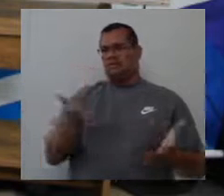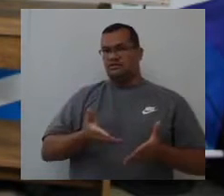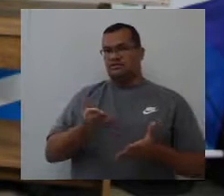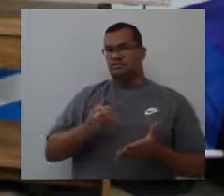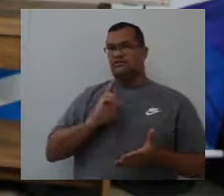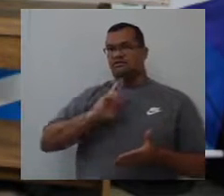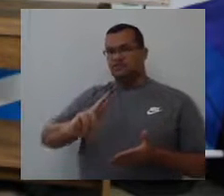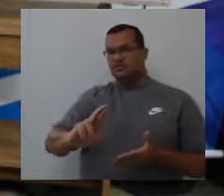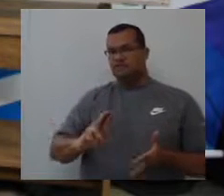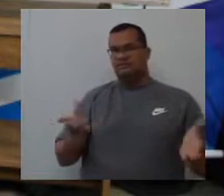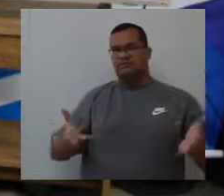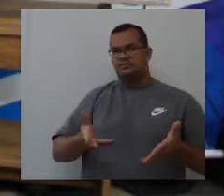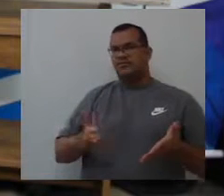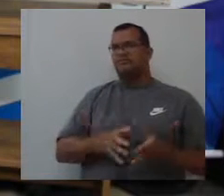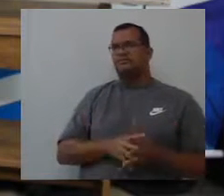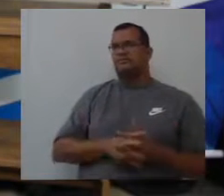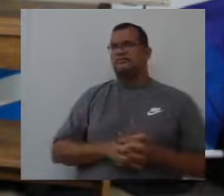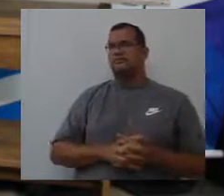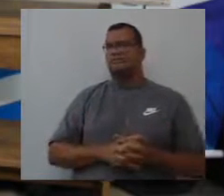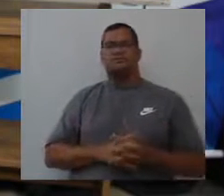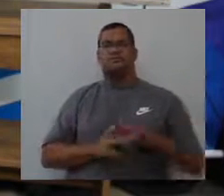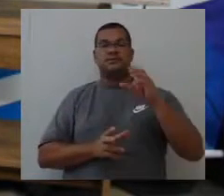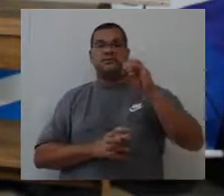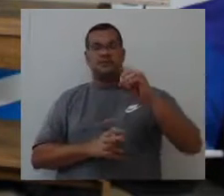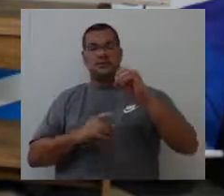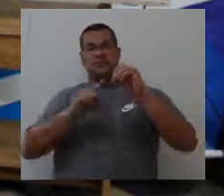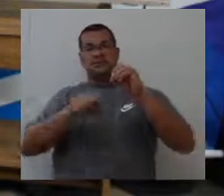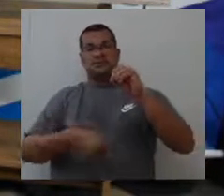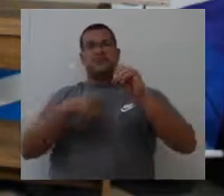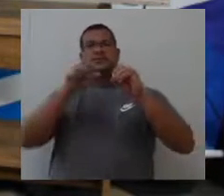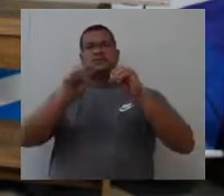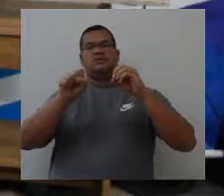nossa conta, na nossa calculadorazinha, vai ser o número